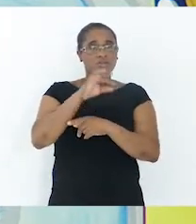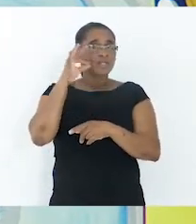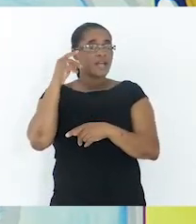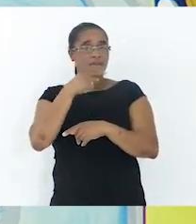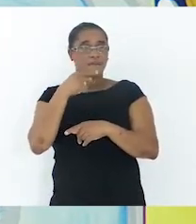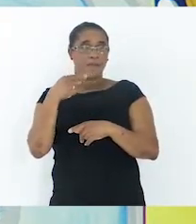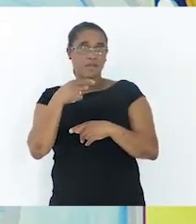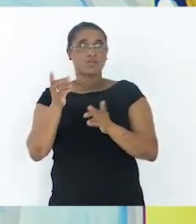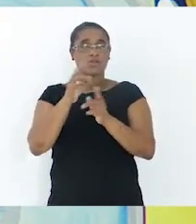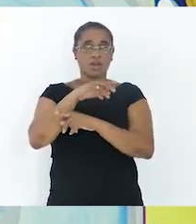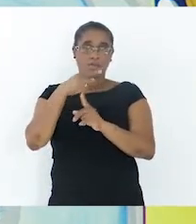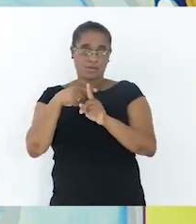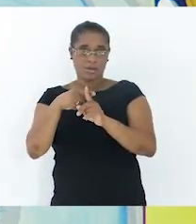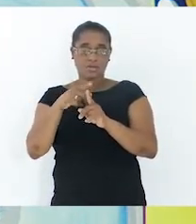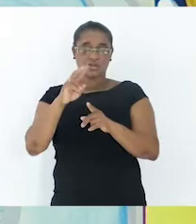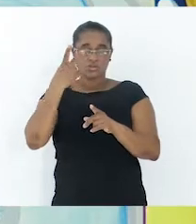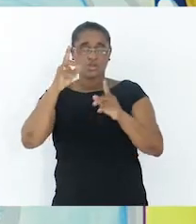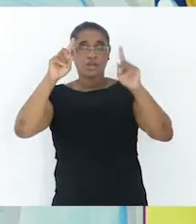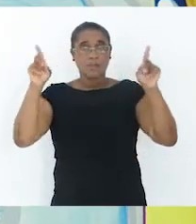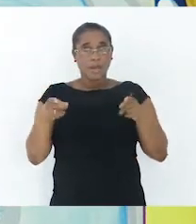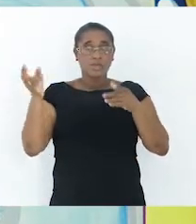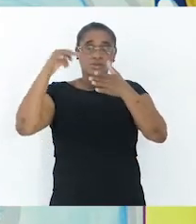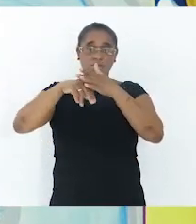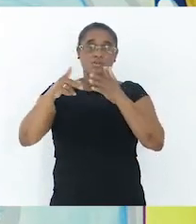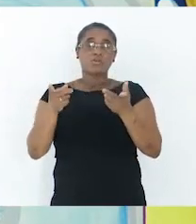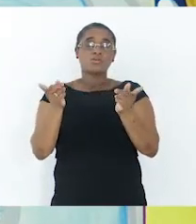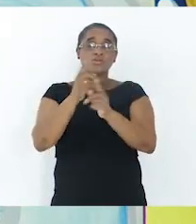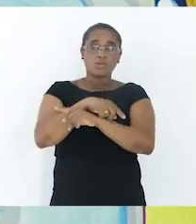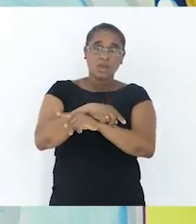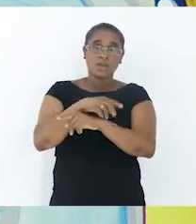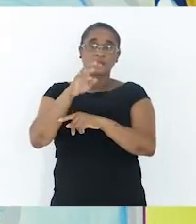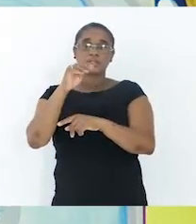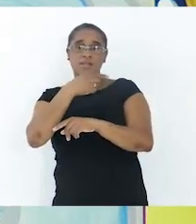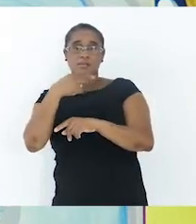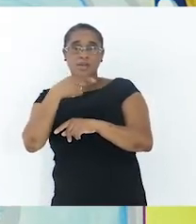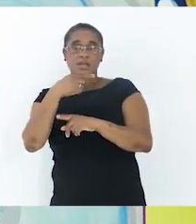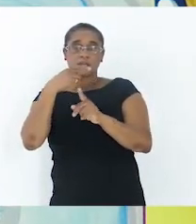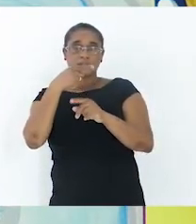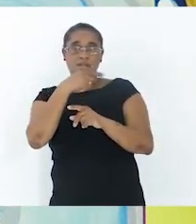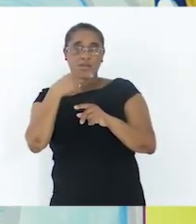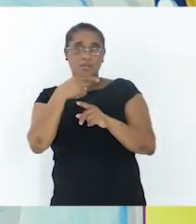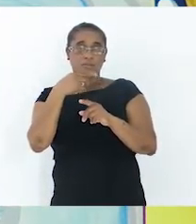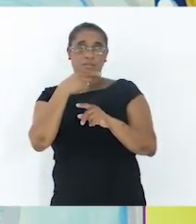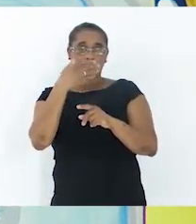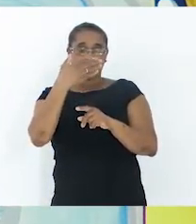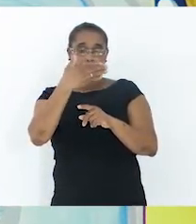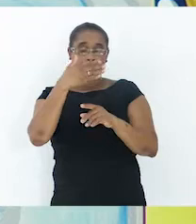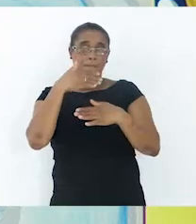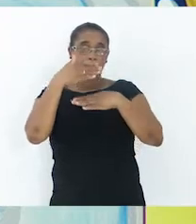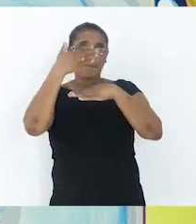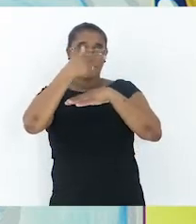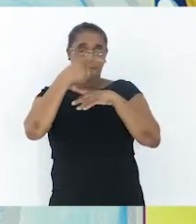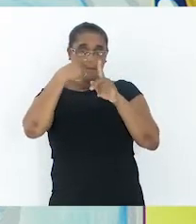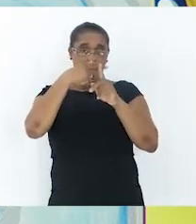regra. Dentro de parênteses, passa o simétrico do subtrativo. Simétrico de mais 7 sobre 3, aqui é